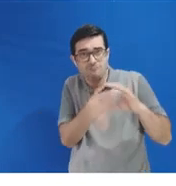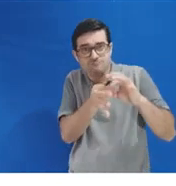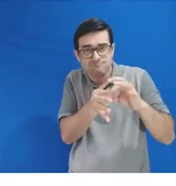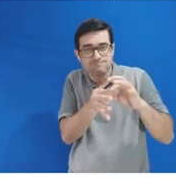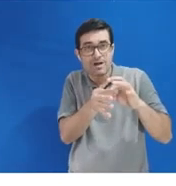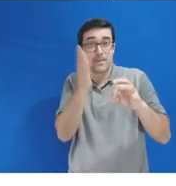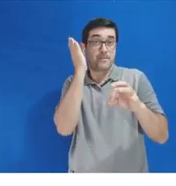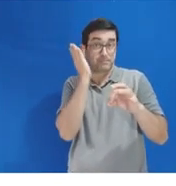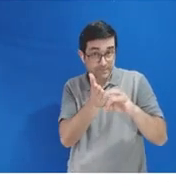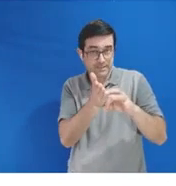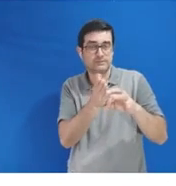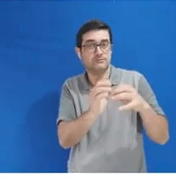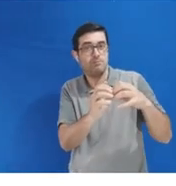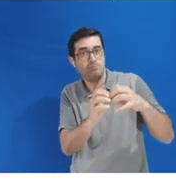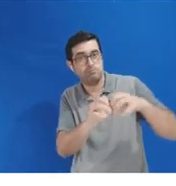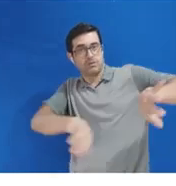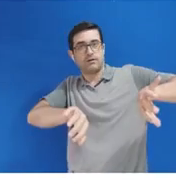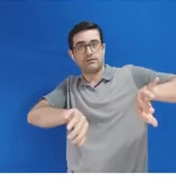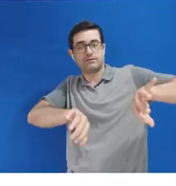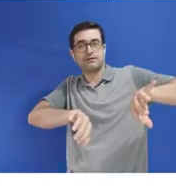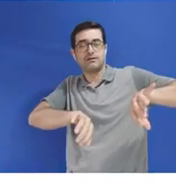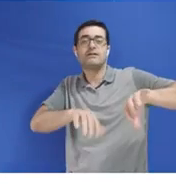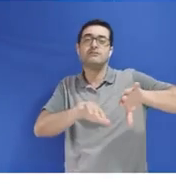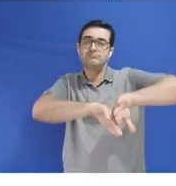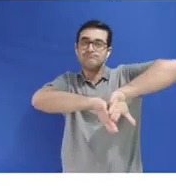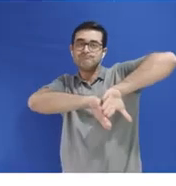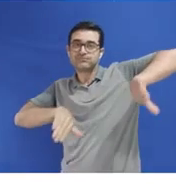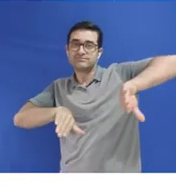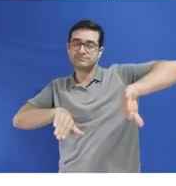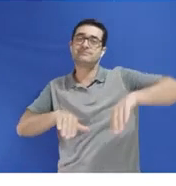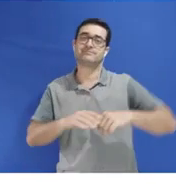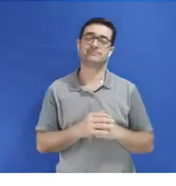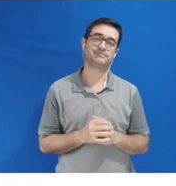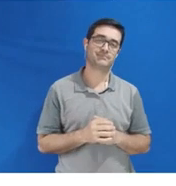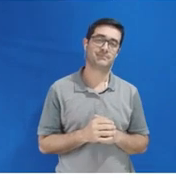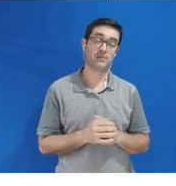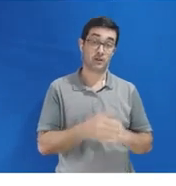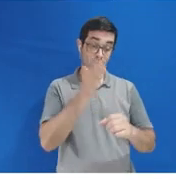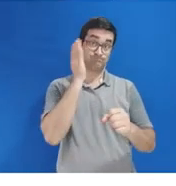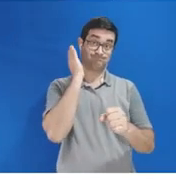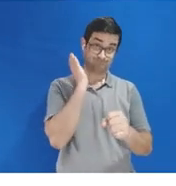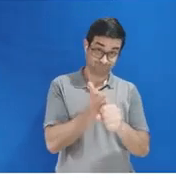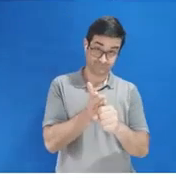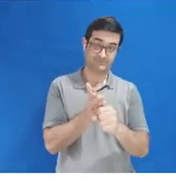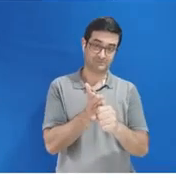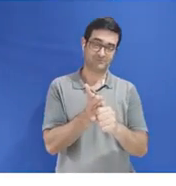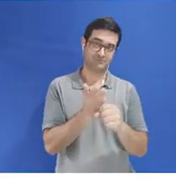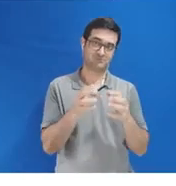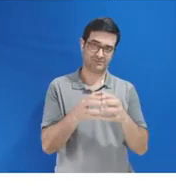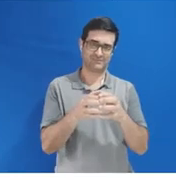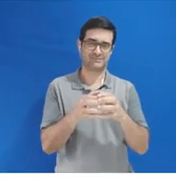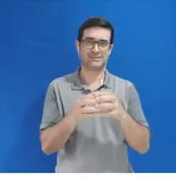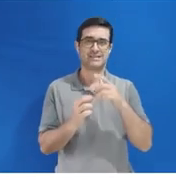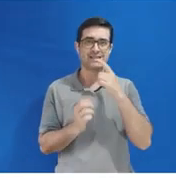de atração, passe a ser de repulsão, e aí faz com que o meu sólido se quebre. Então, quando eu bato num cristal,